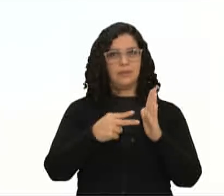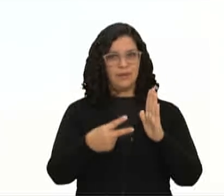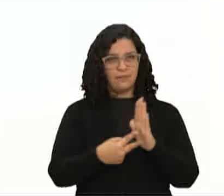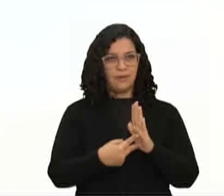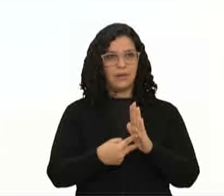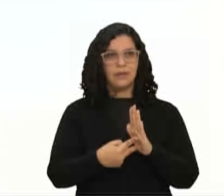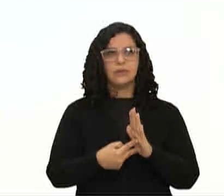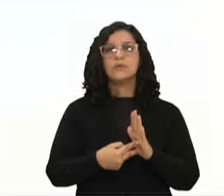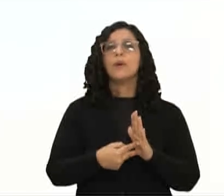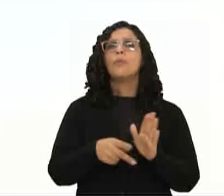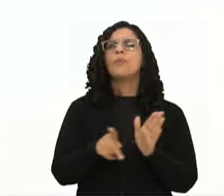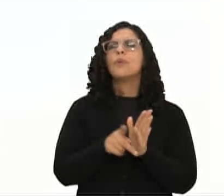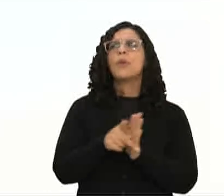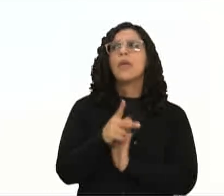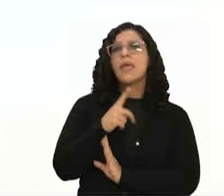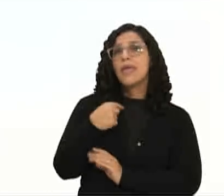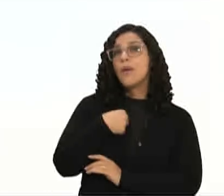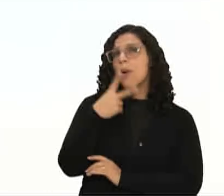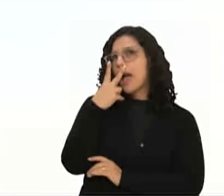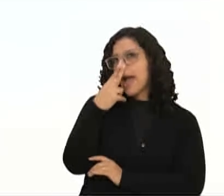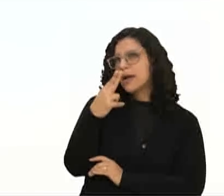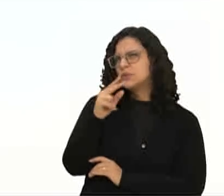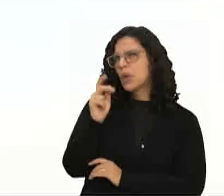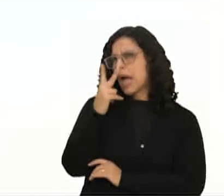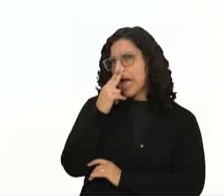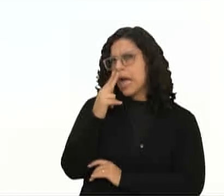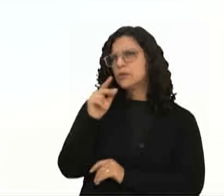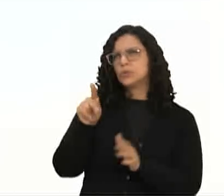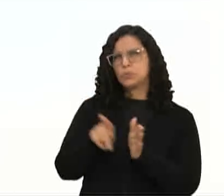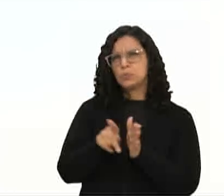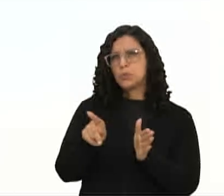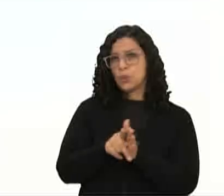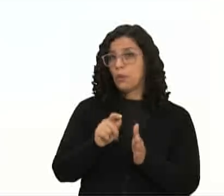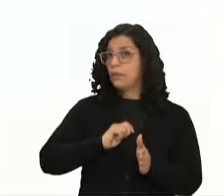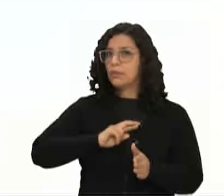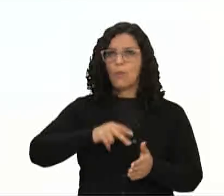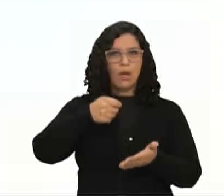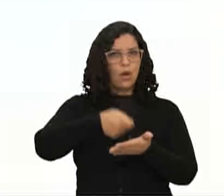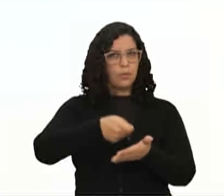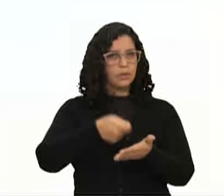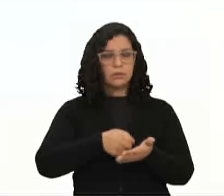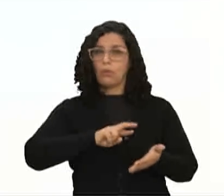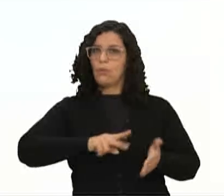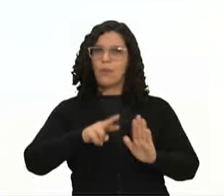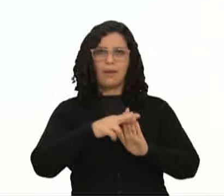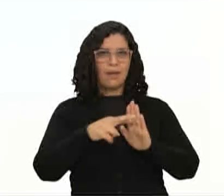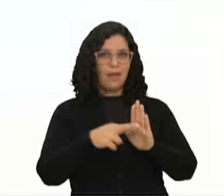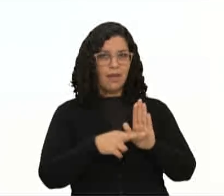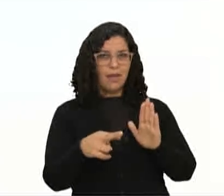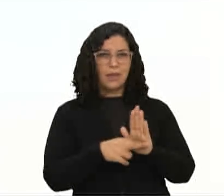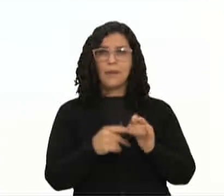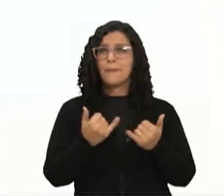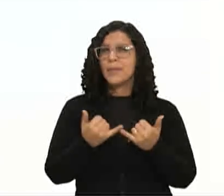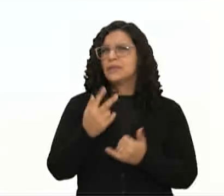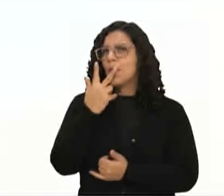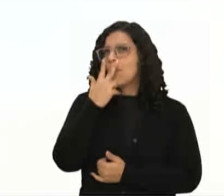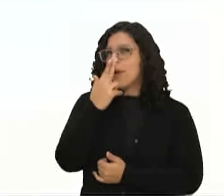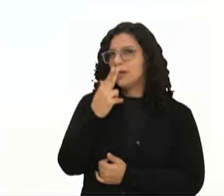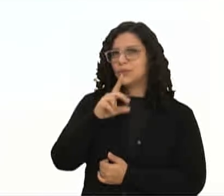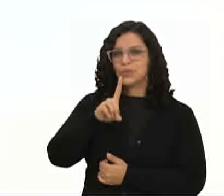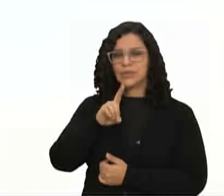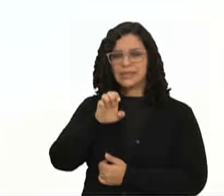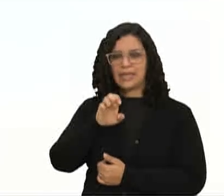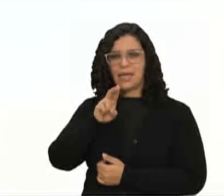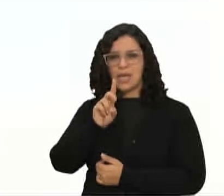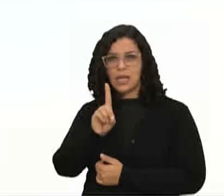é esse sentido? De dedução, né? Não é de obrigação aqui, não é de uma regra, nem de uma necessidade, mas é sim de uma dedução. Ela